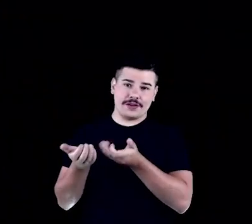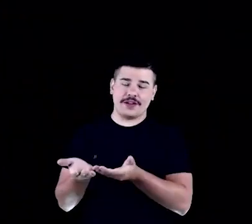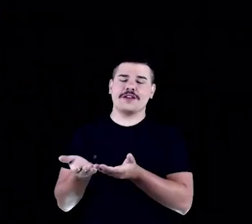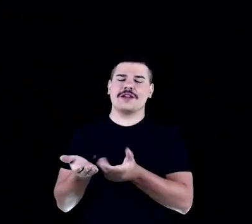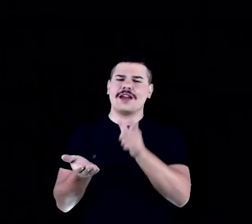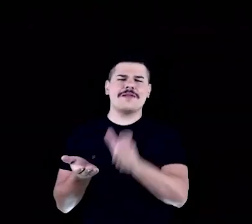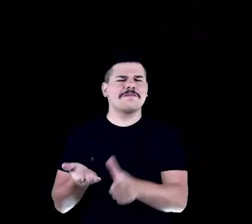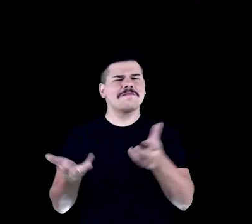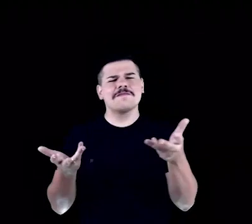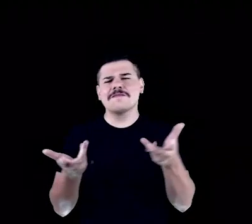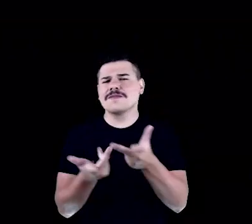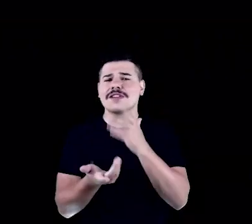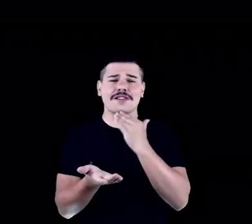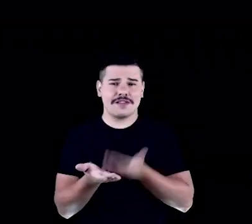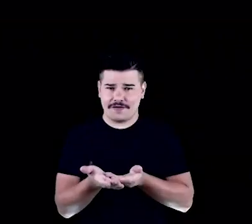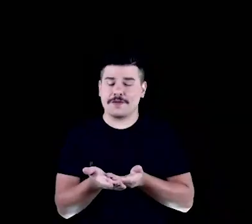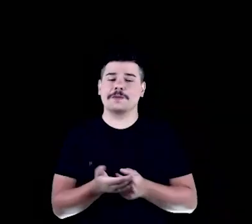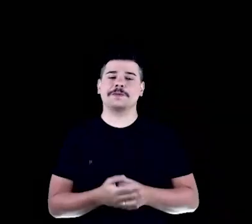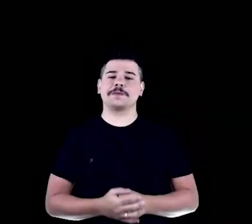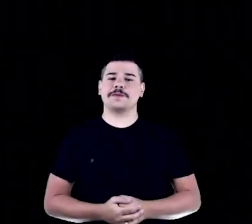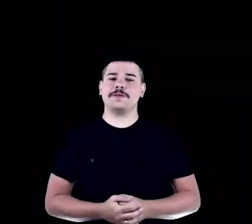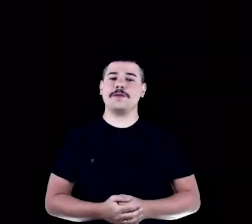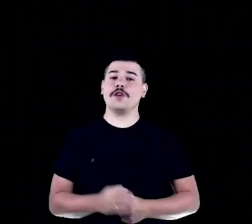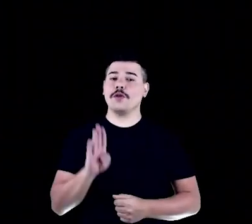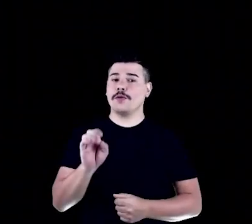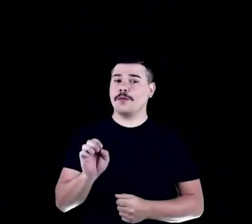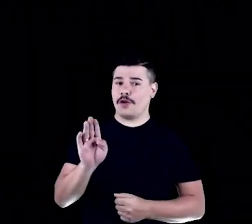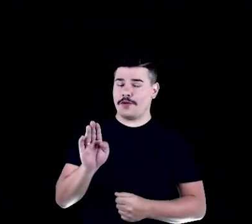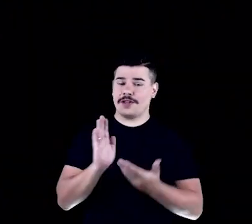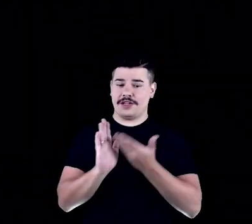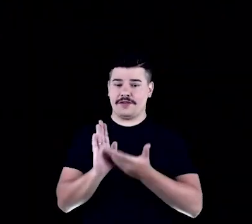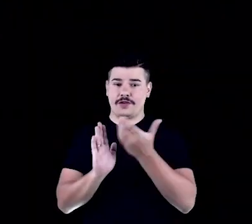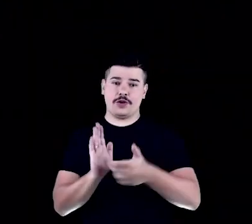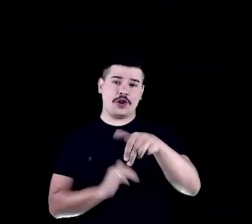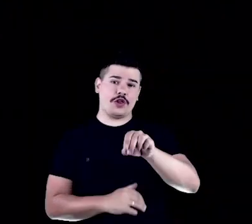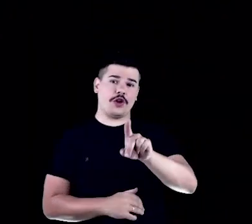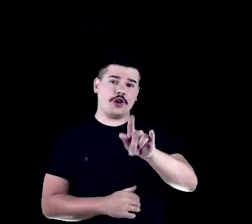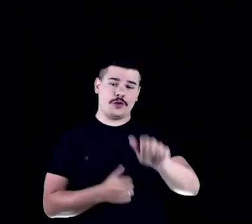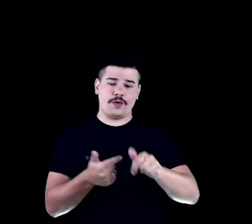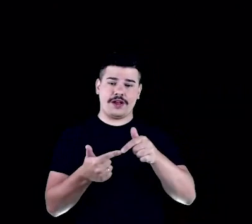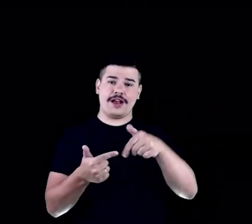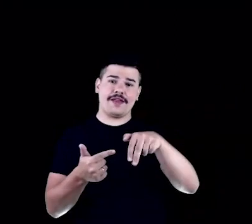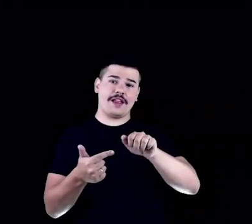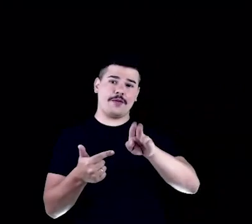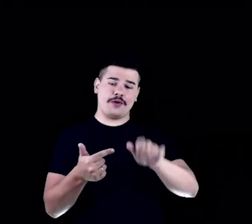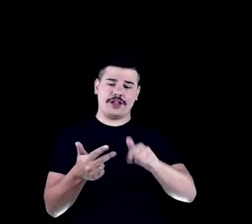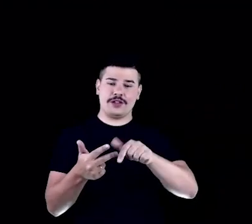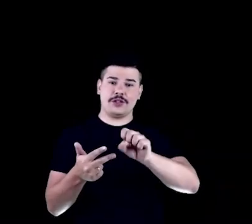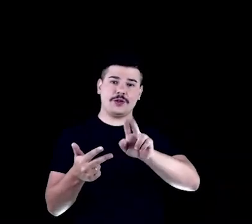que é uma poesia. É incrível isso. Bom, o Bob ele é autor dos livros Nódoa,